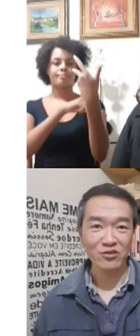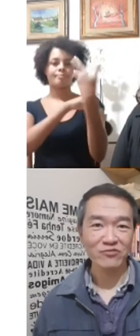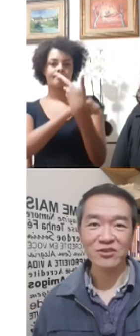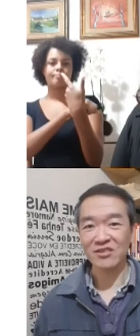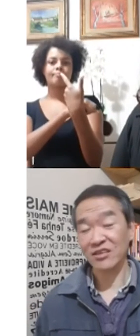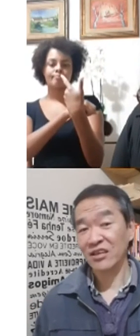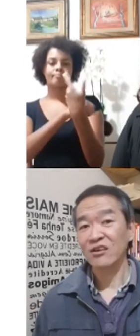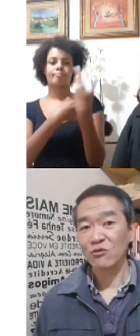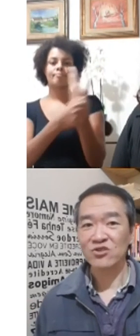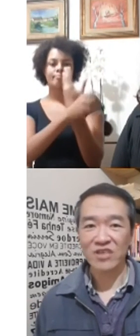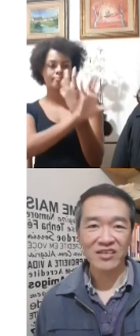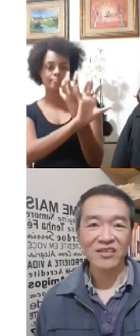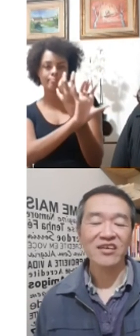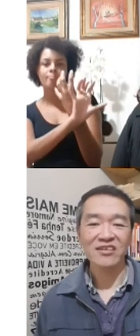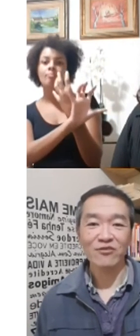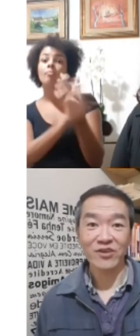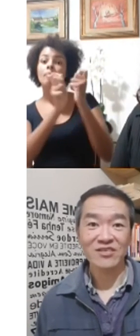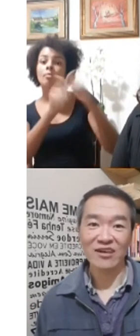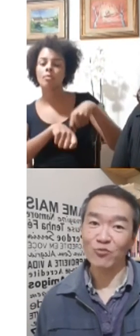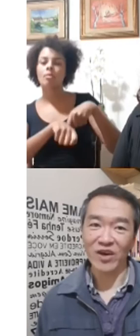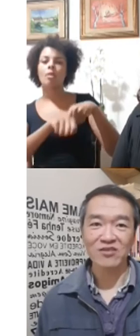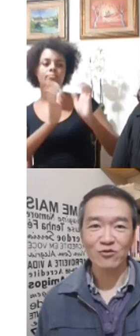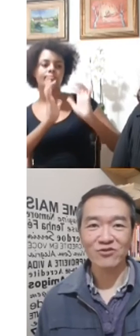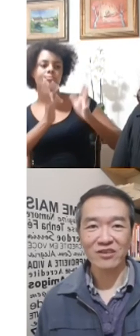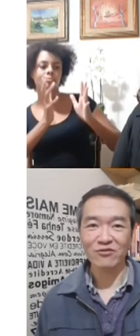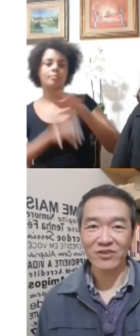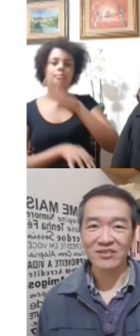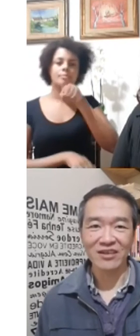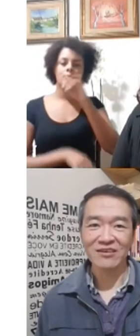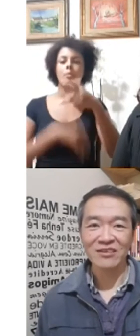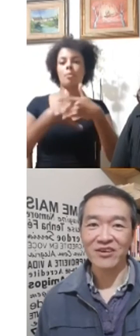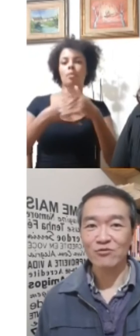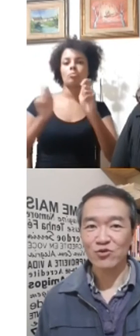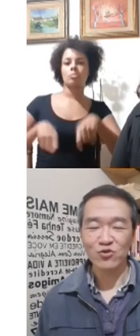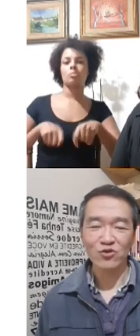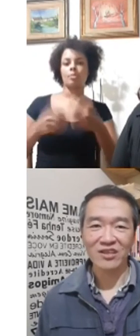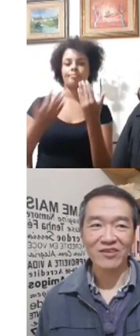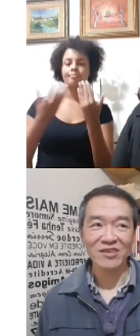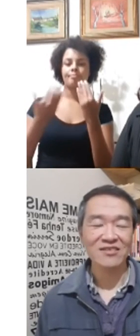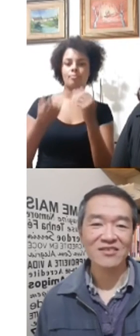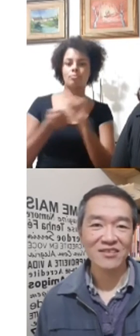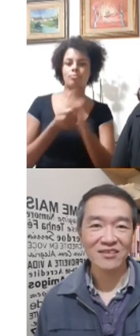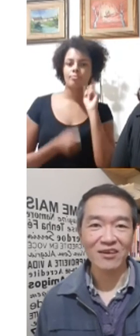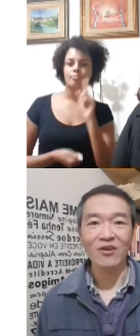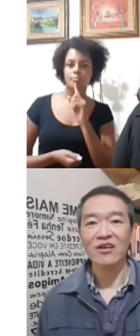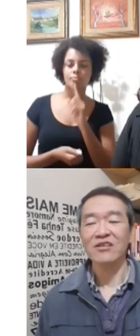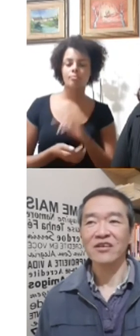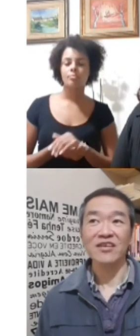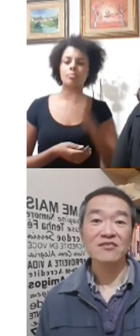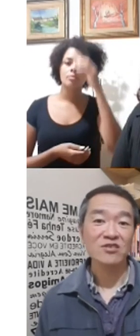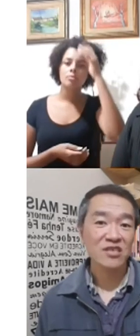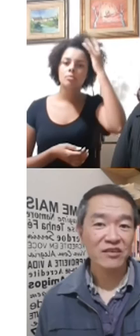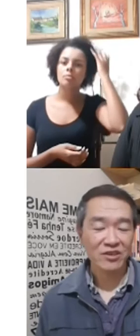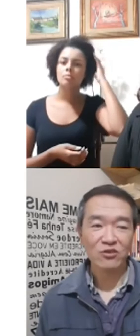de vídeo e você consegue conversar, o médico consegue conversar, né, com o surdo através dessa central.